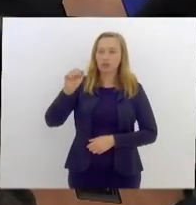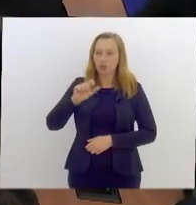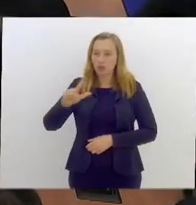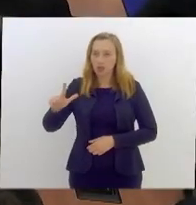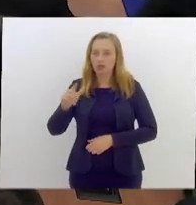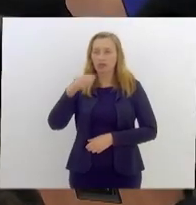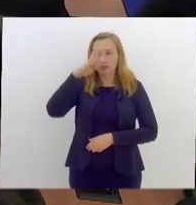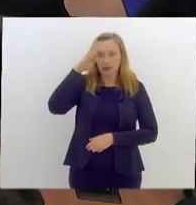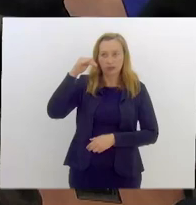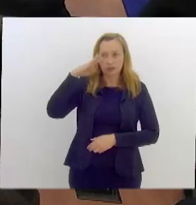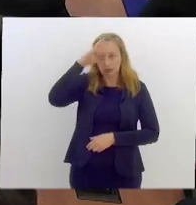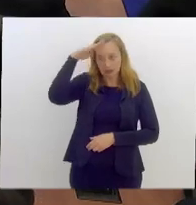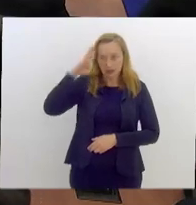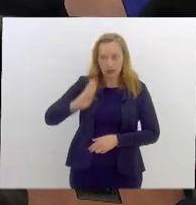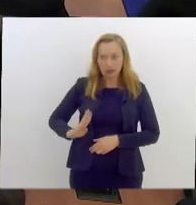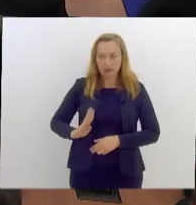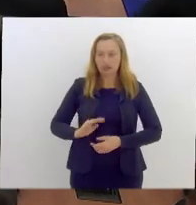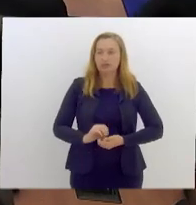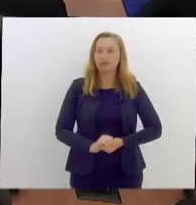Alana Passos.